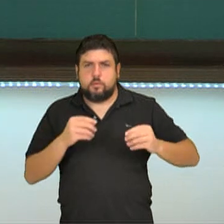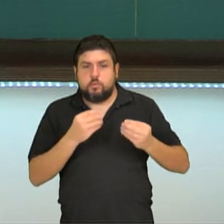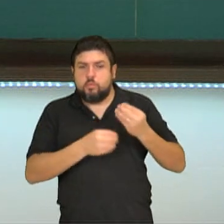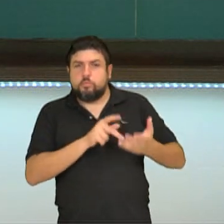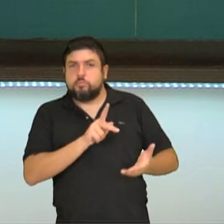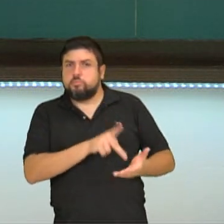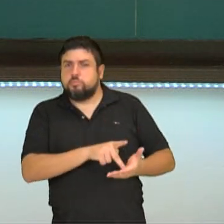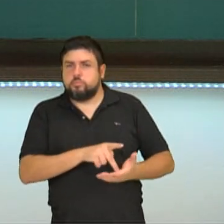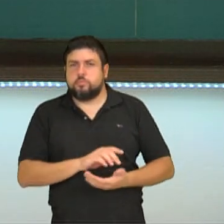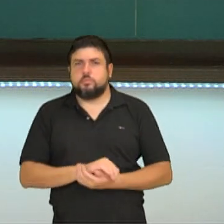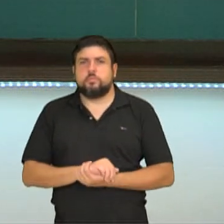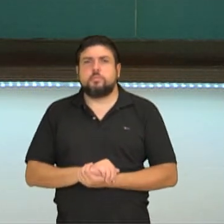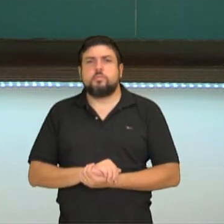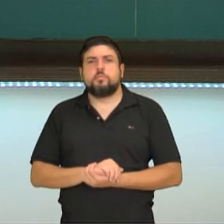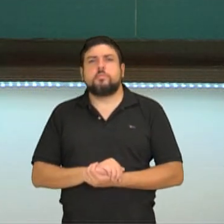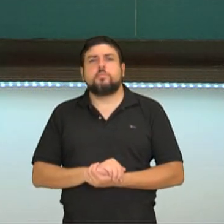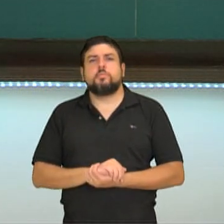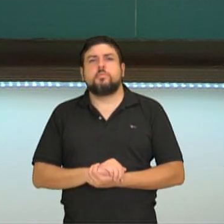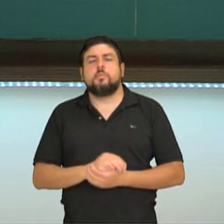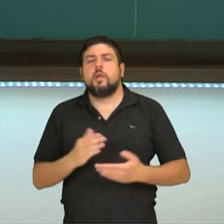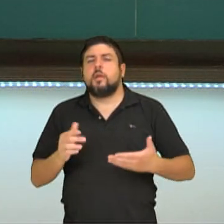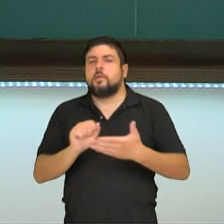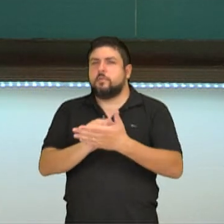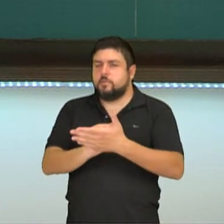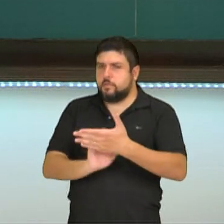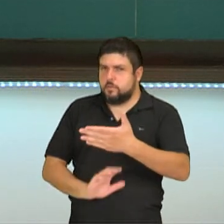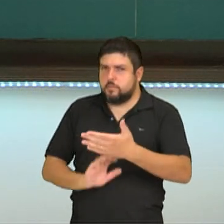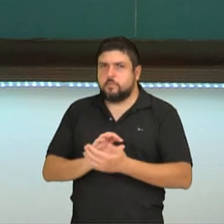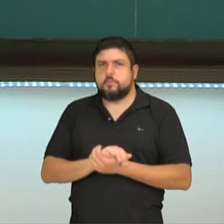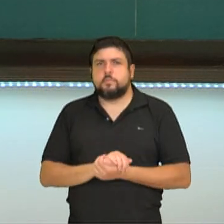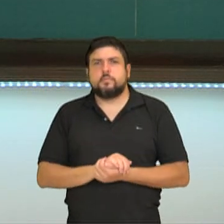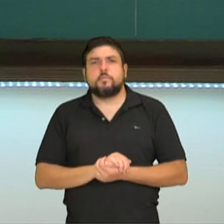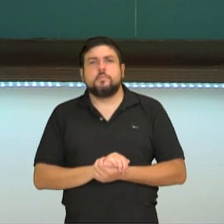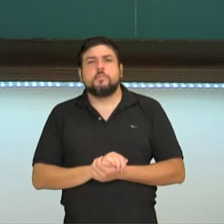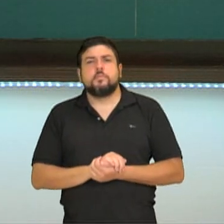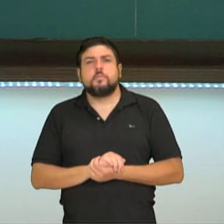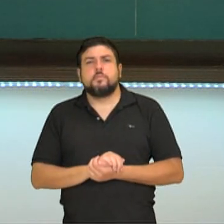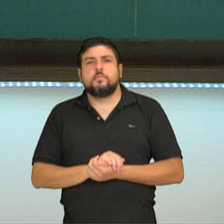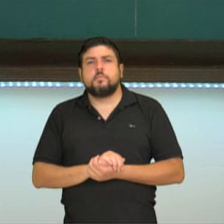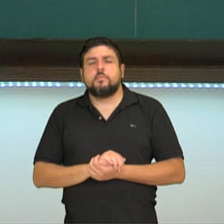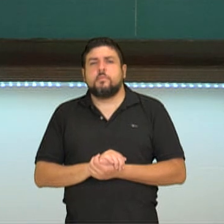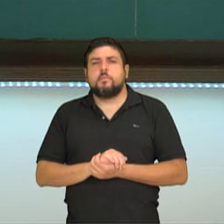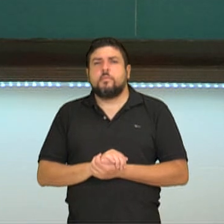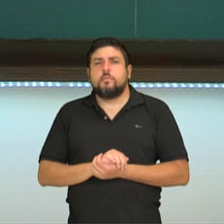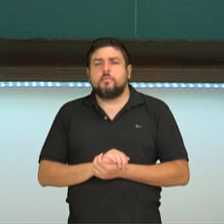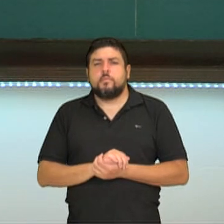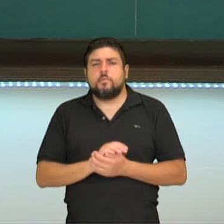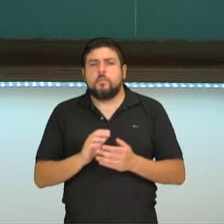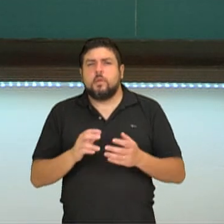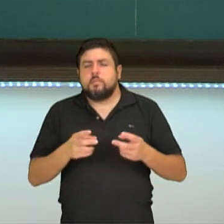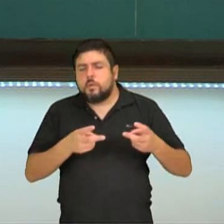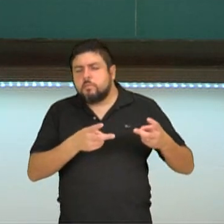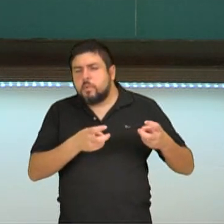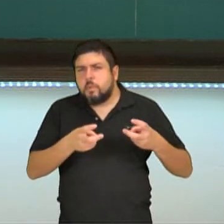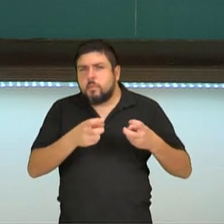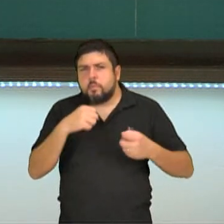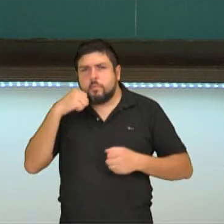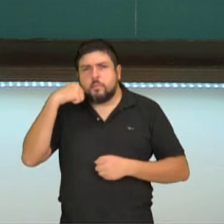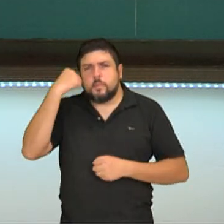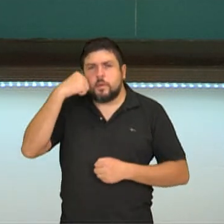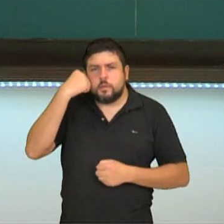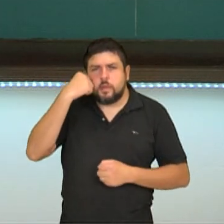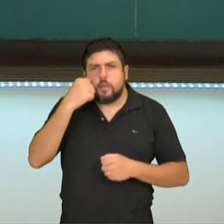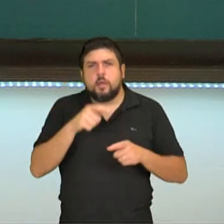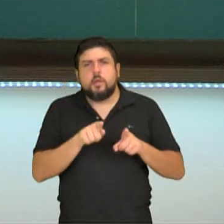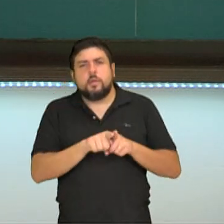né? E agora uma atividade, pessoal, vendo o que a gente analisou do Senado romano, também as permanências aqui